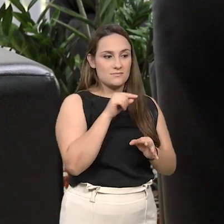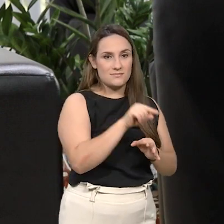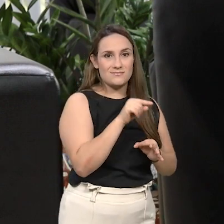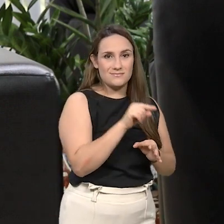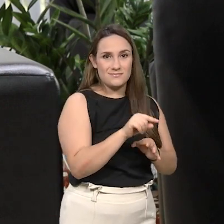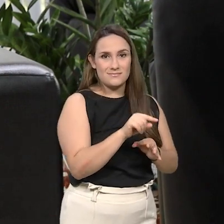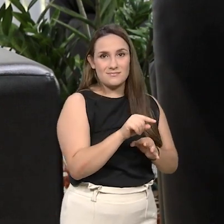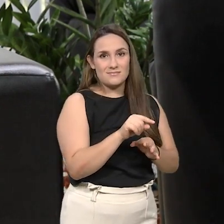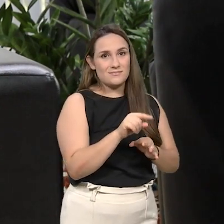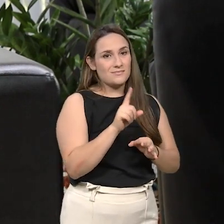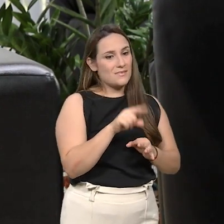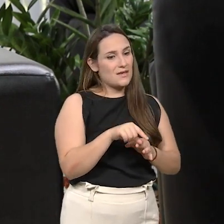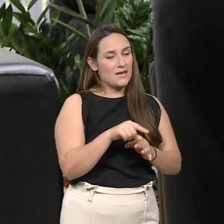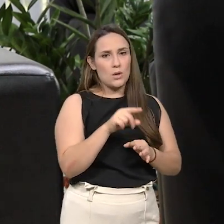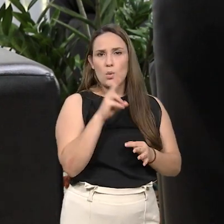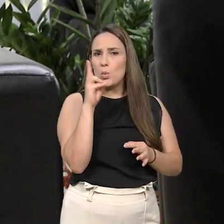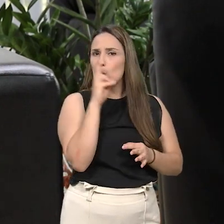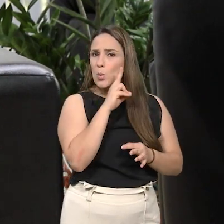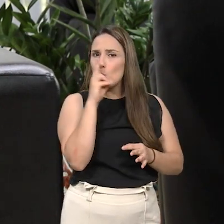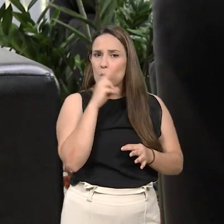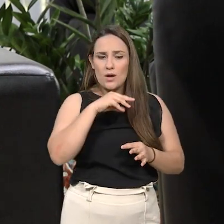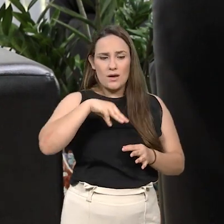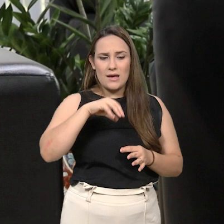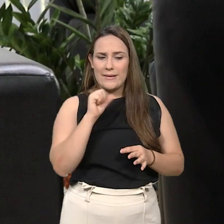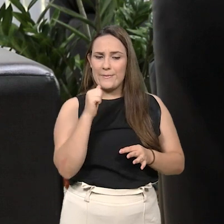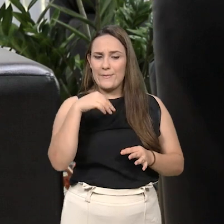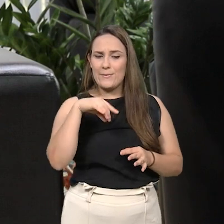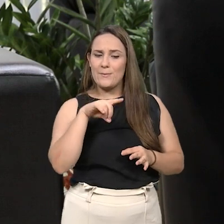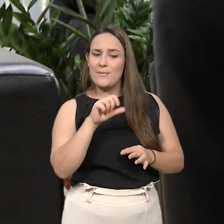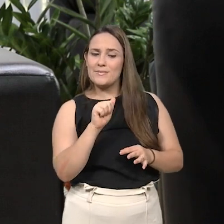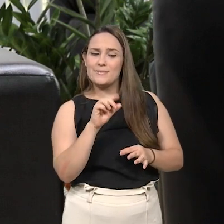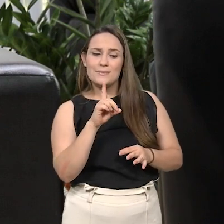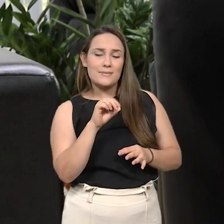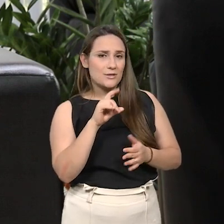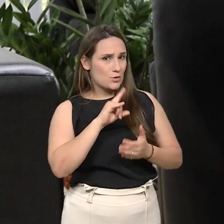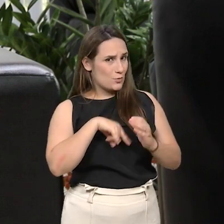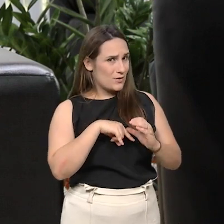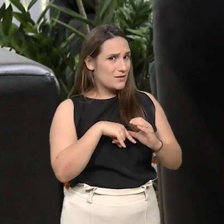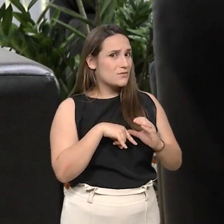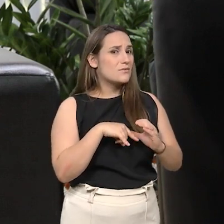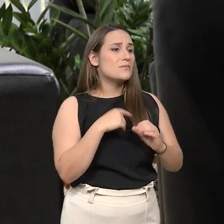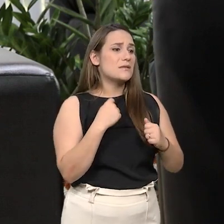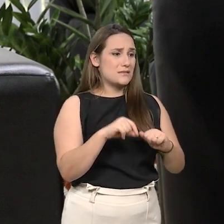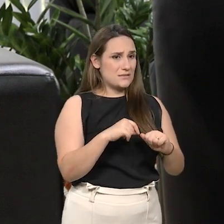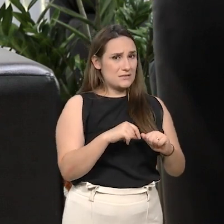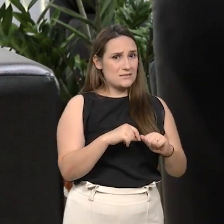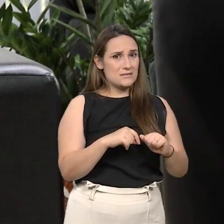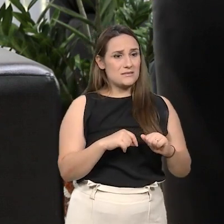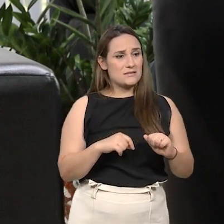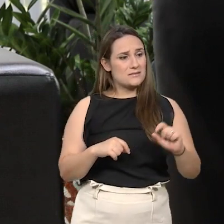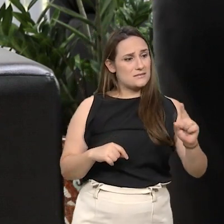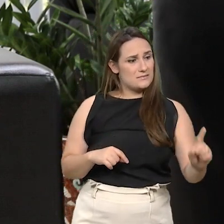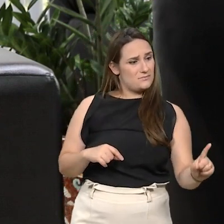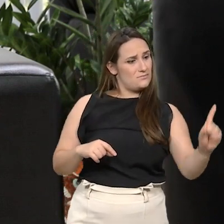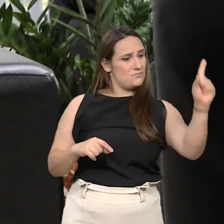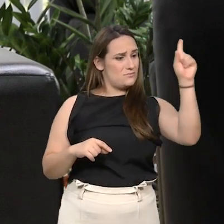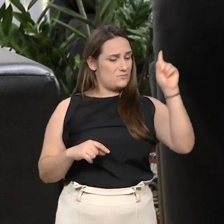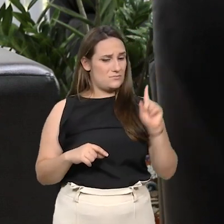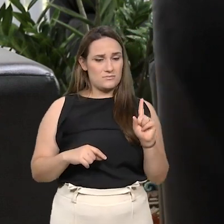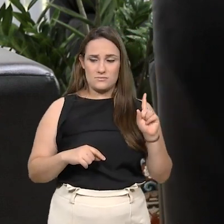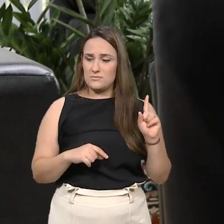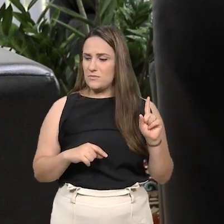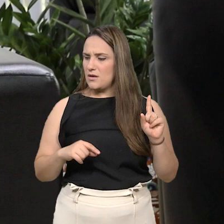mandado de forma urgentíssima. Ela vai ser mandada, esse procedimento para ser cumprido na Central de Processamento Eletrônico que tem uma